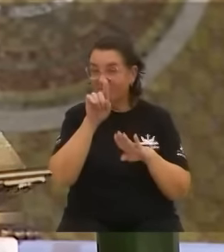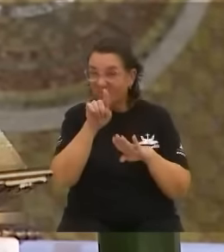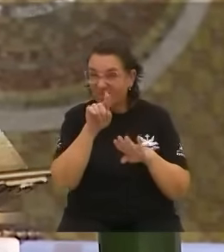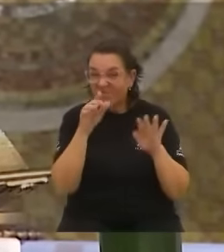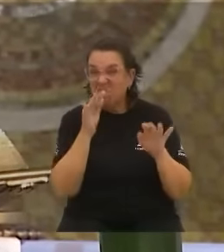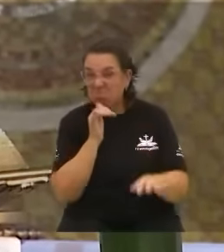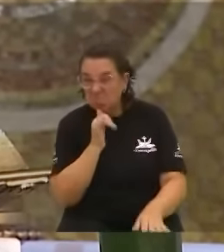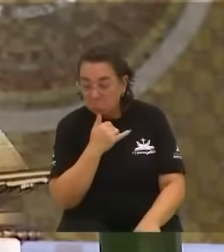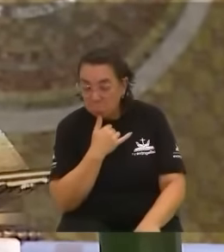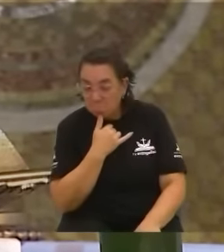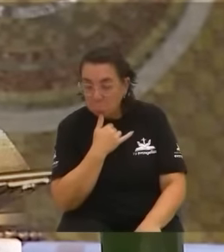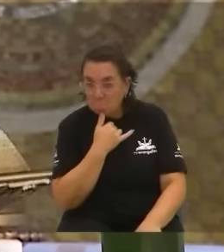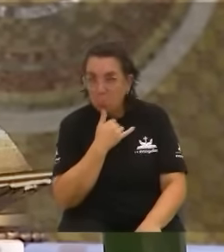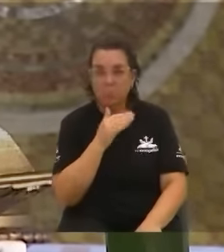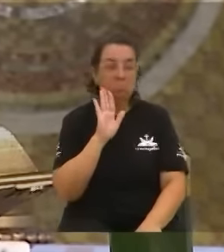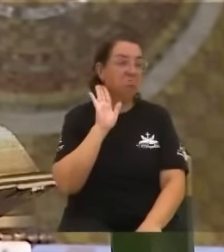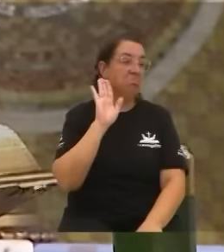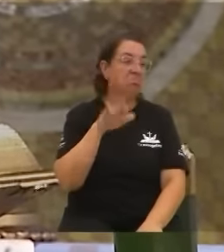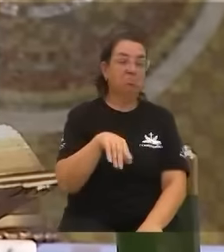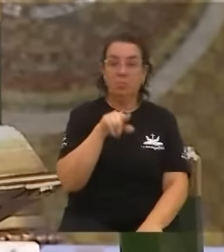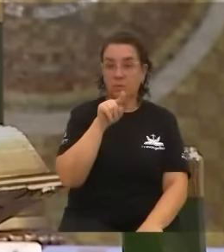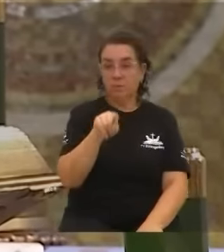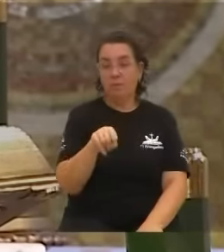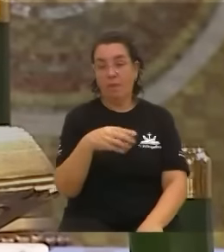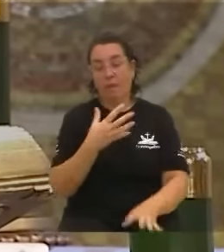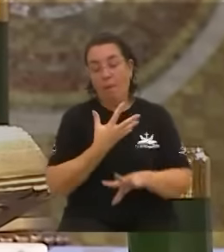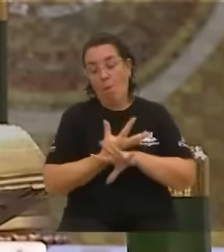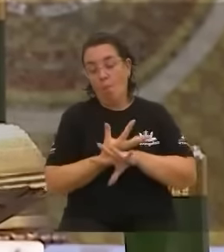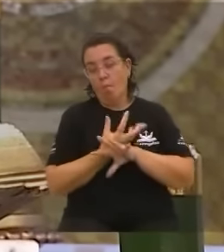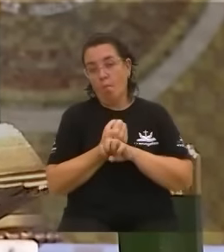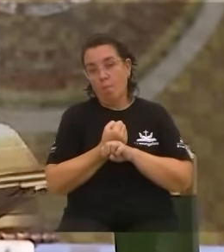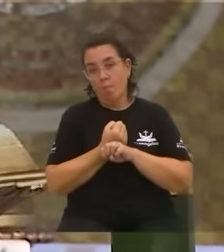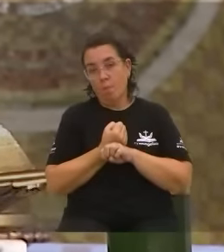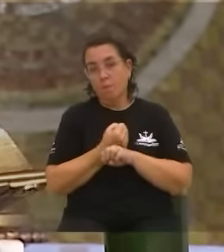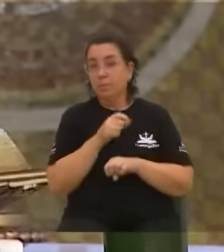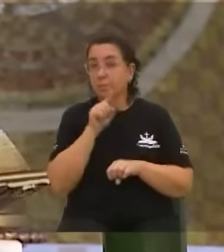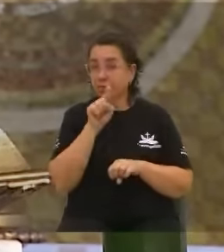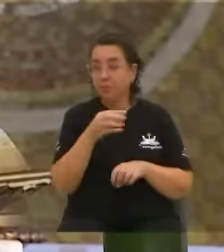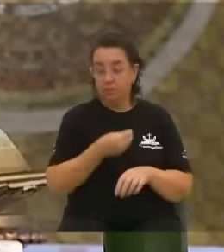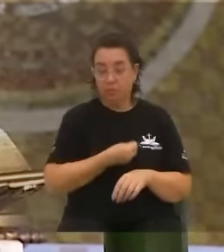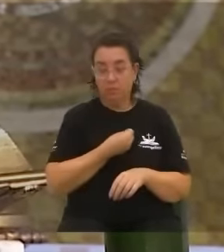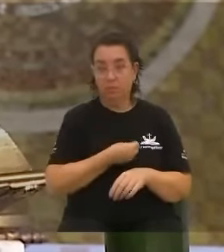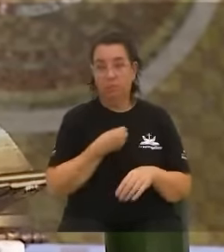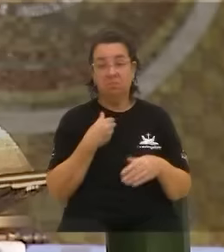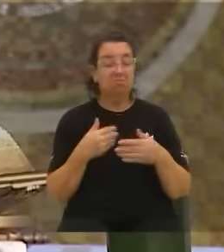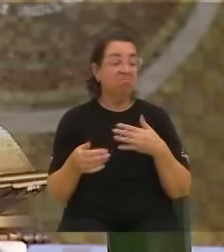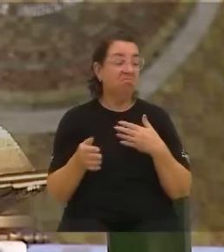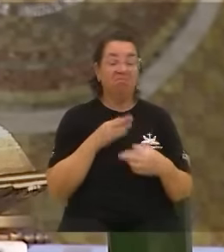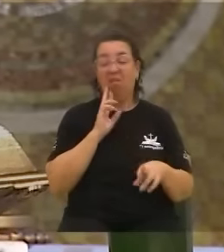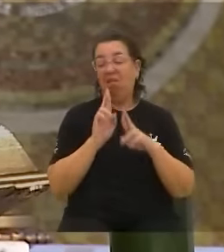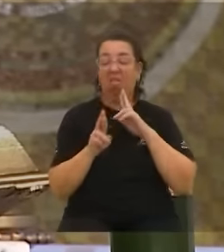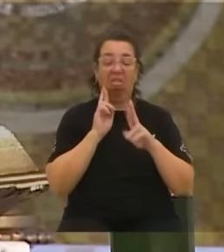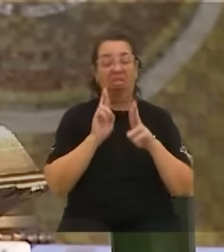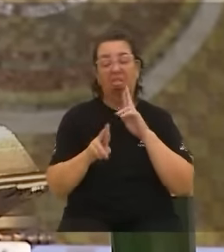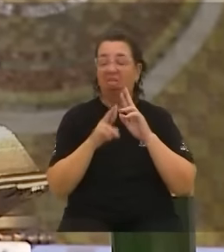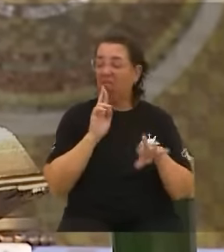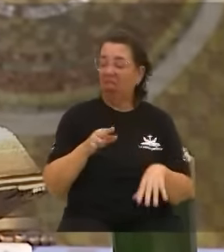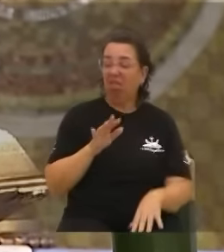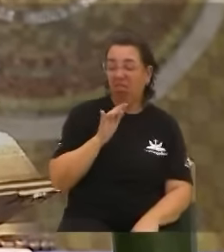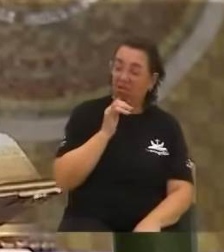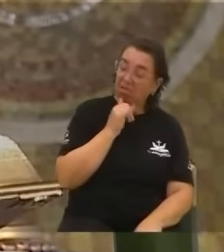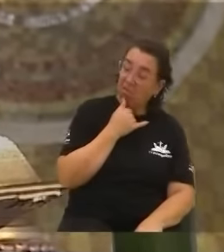muito triste, se você vive com esse vazio interior, se você vive sempre resmungando,